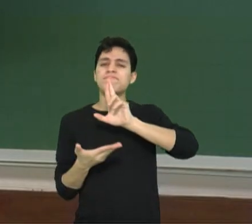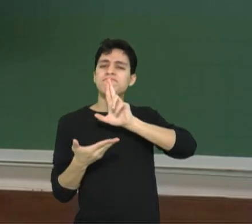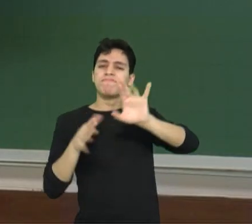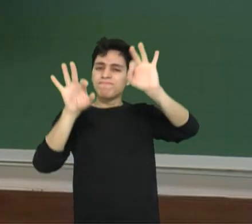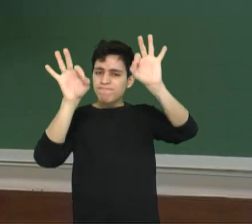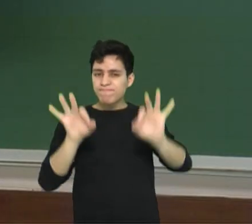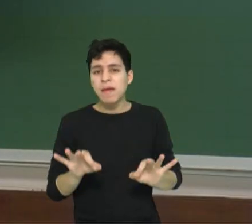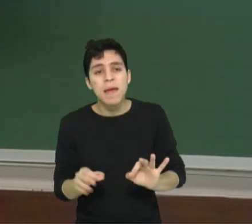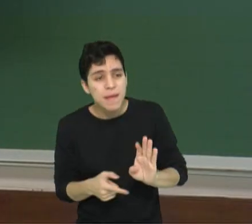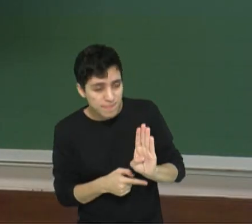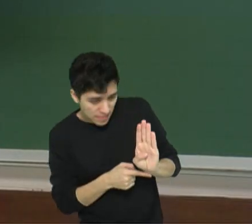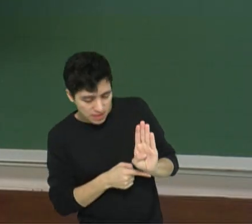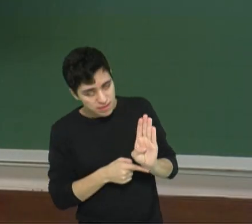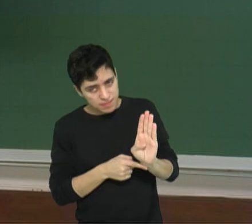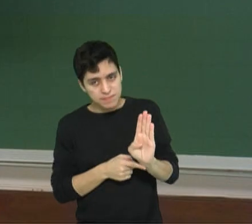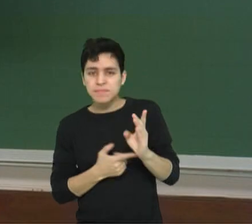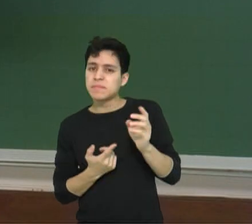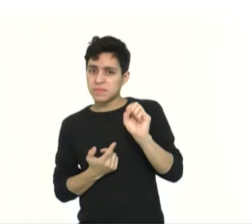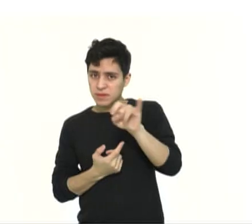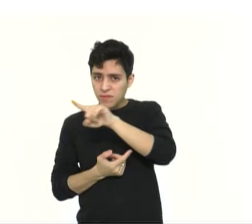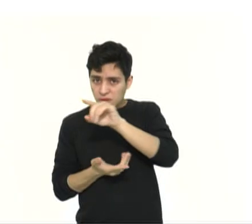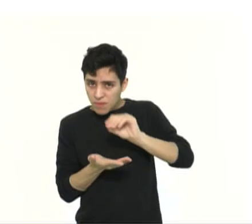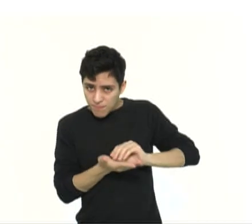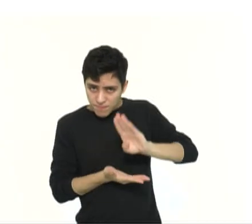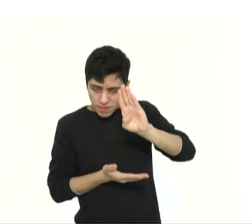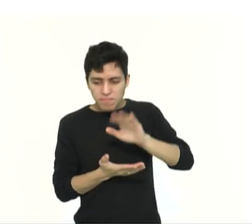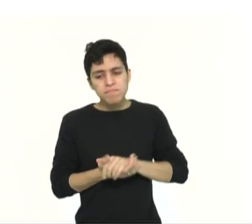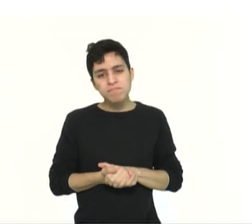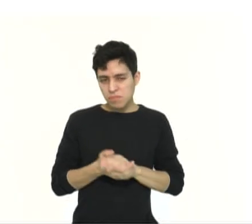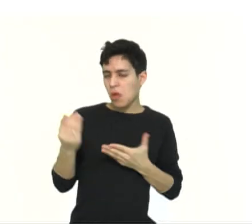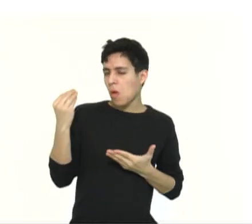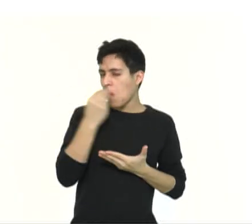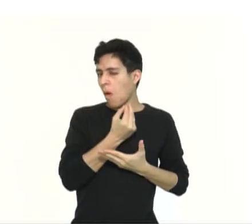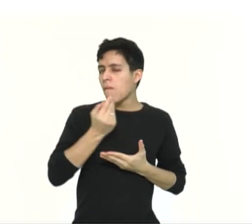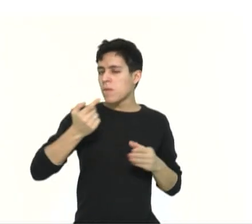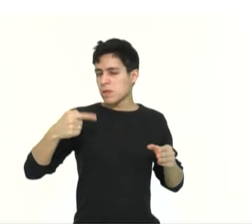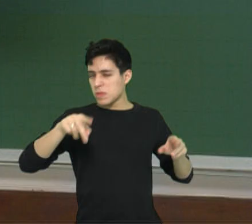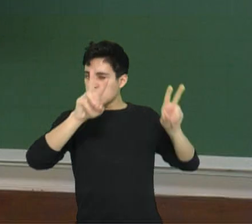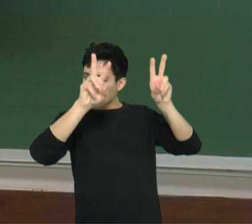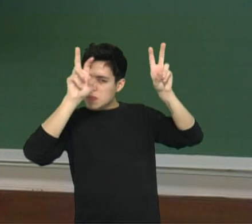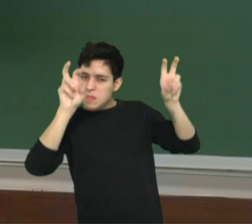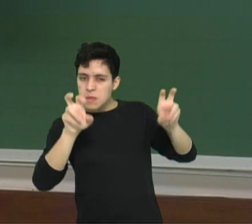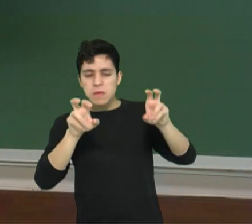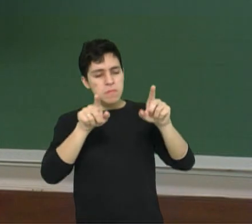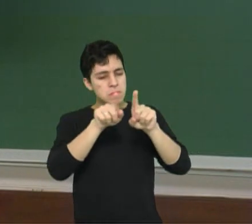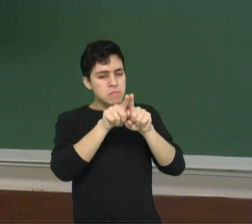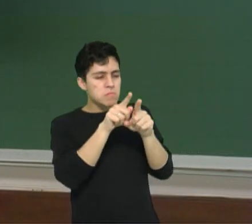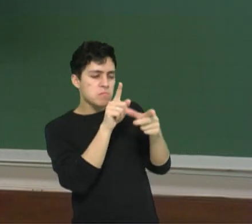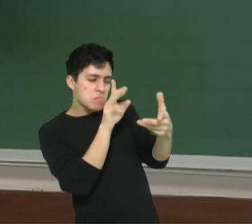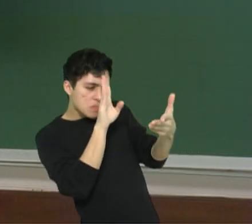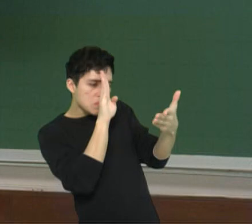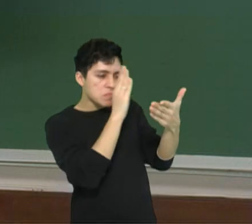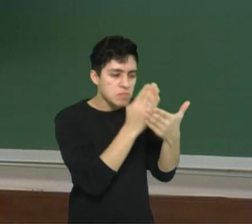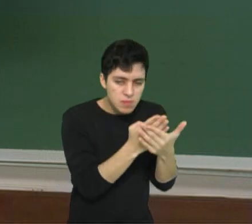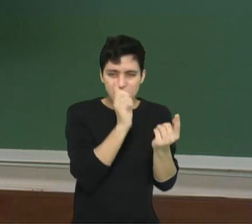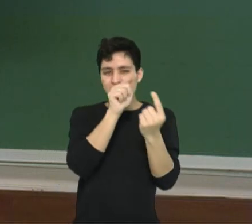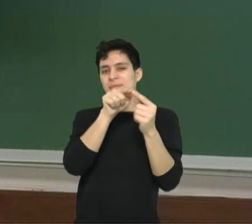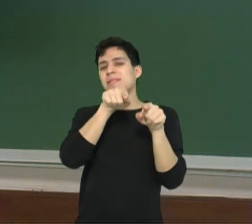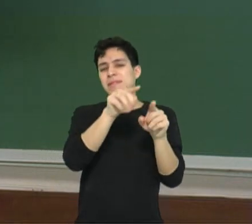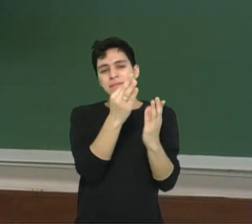pouco a temática da tecnologia na alimentação, na questão da colheita,